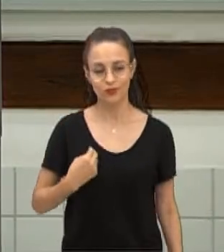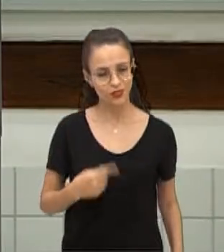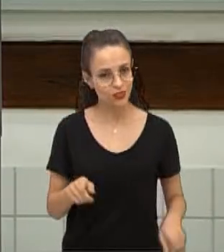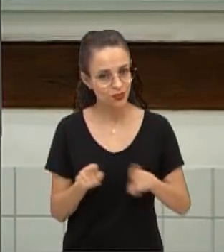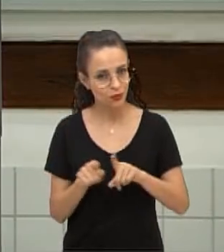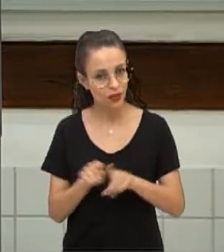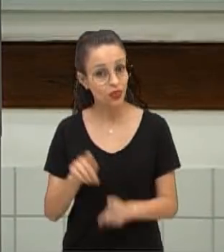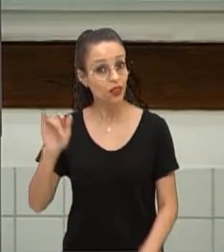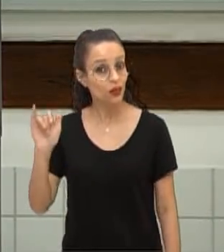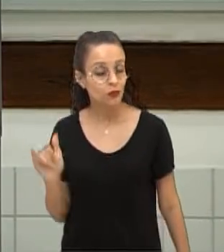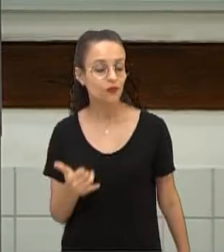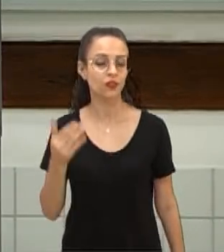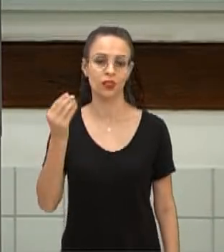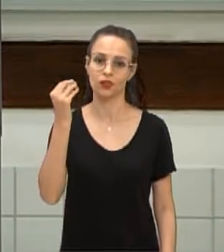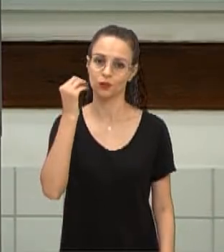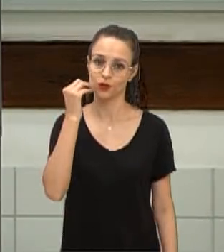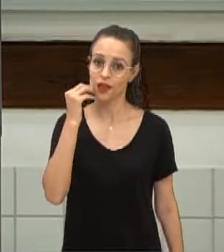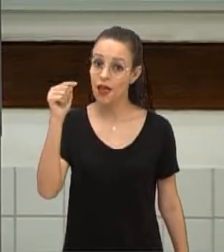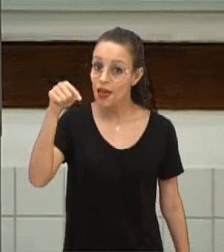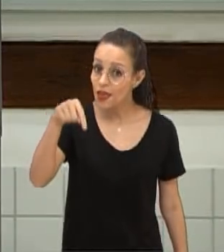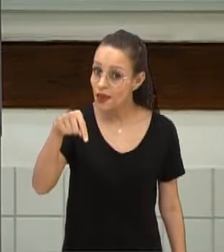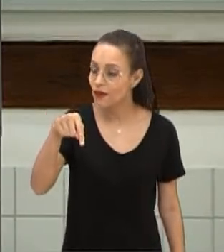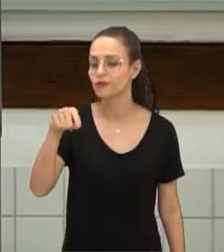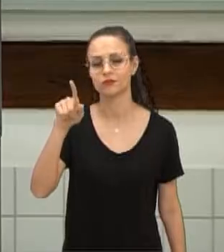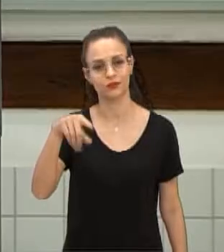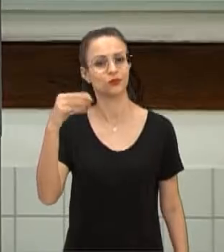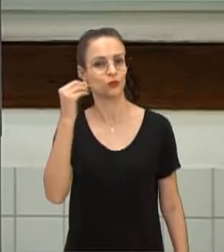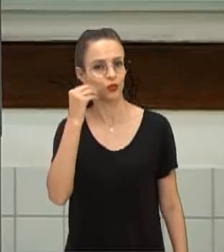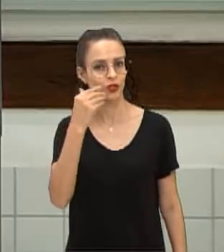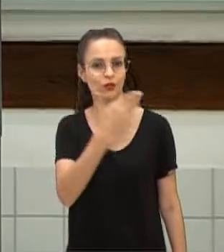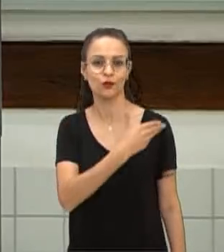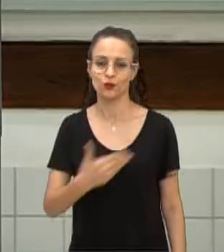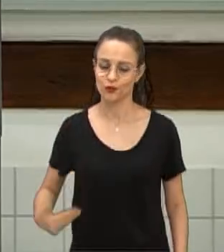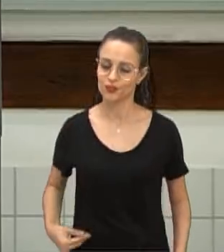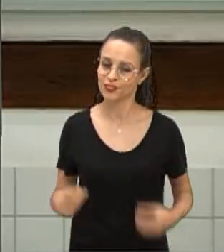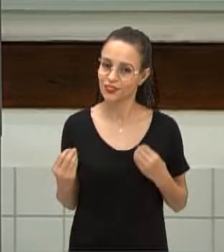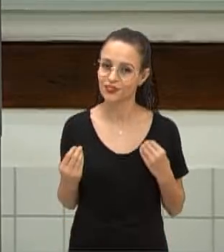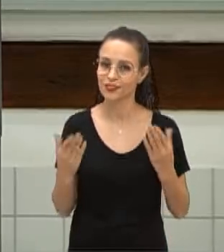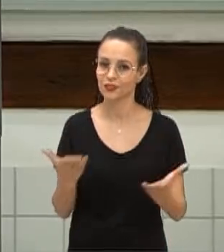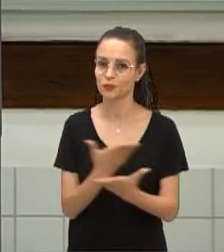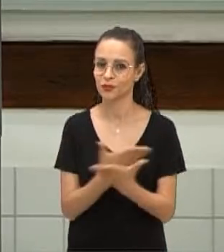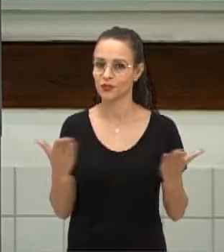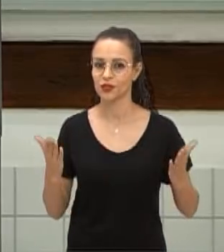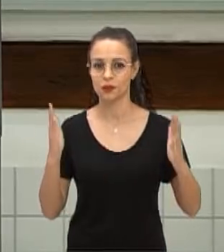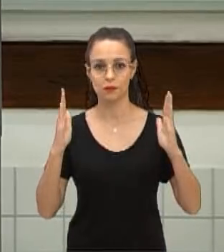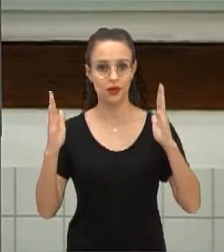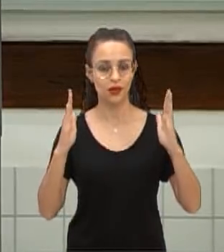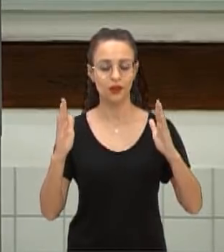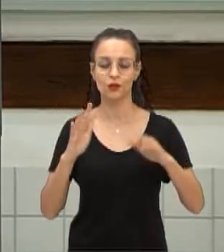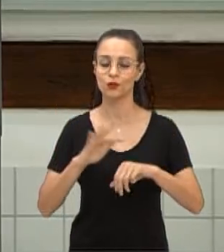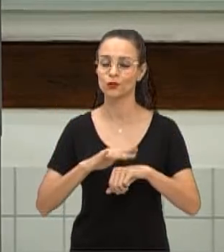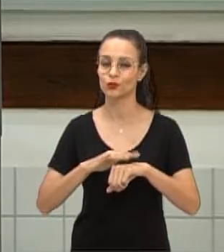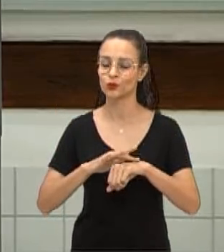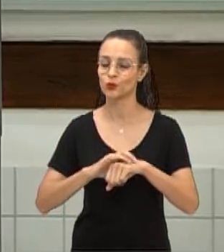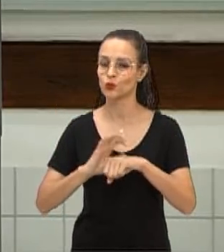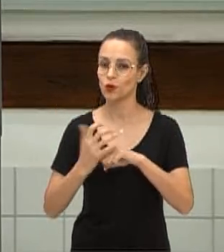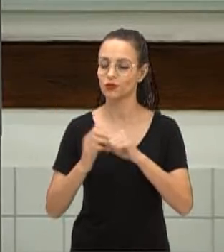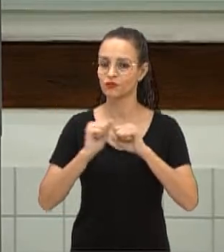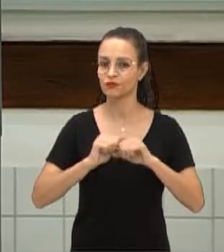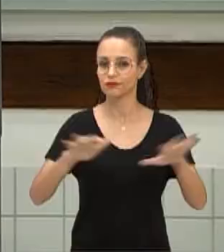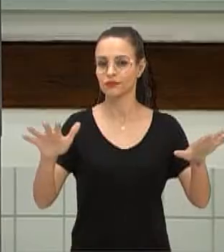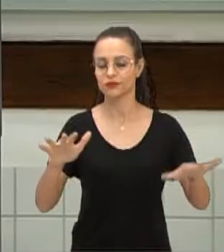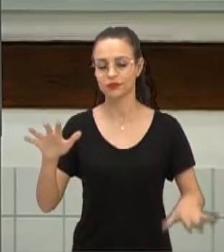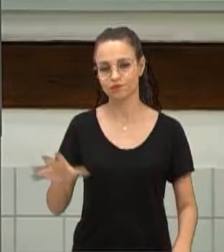gente aproveitar as oportunidades. E essa é uma grande oportunidade que o governo está nos dando. De, nesse período de pandemia, a gente aprender um pouco